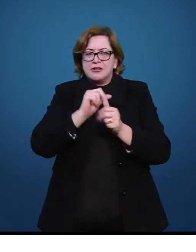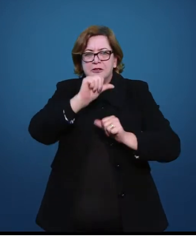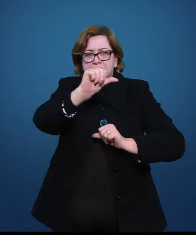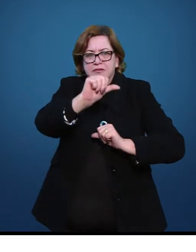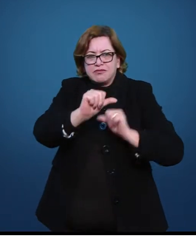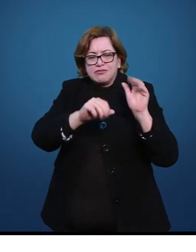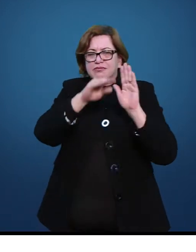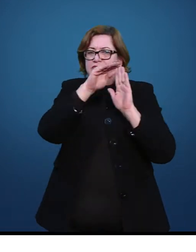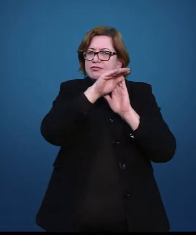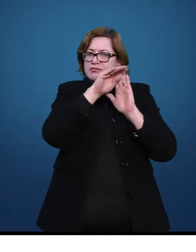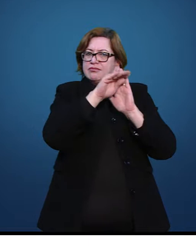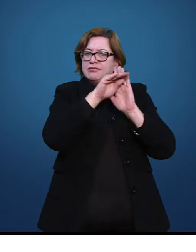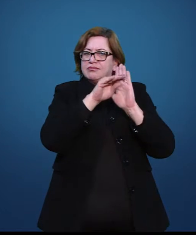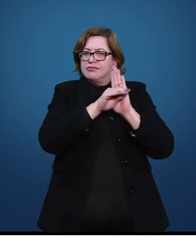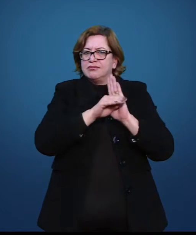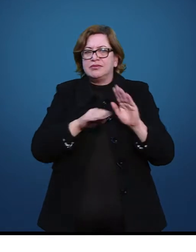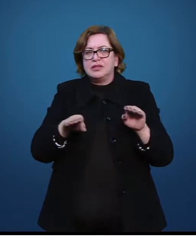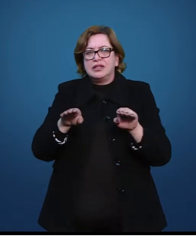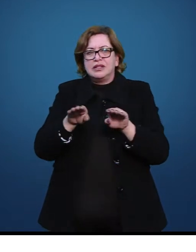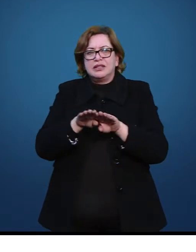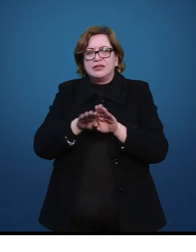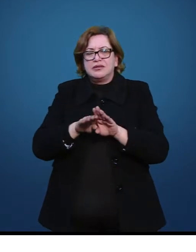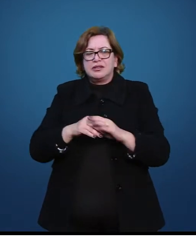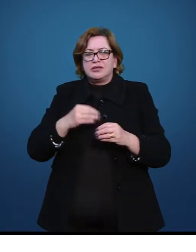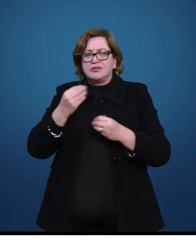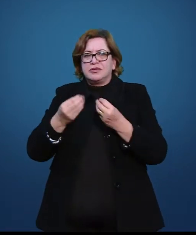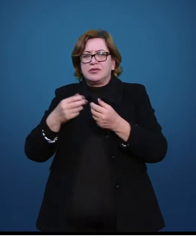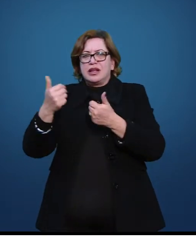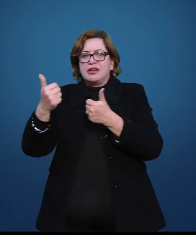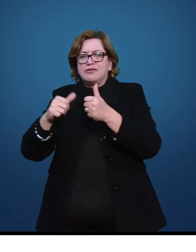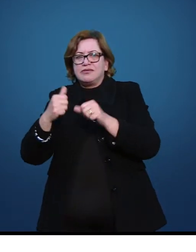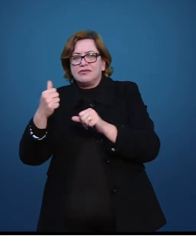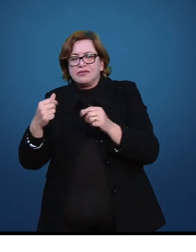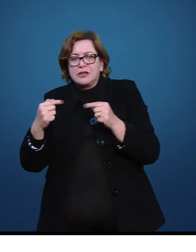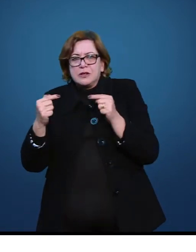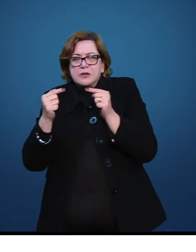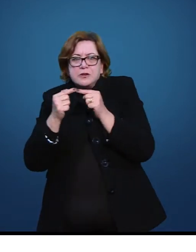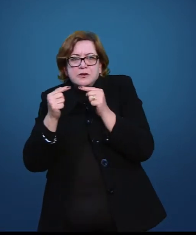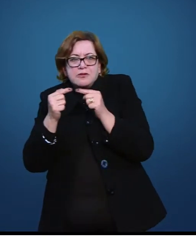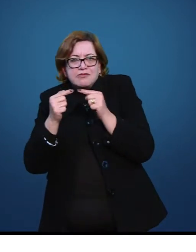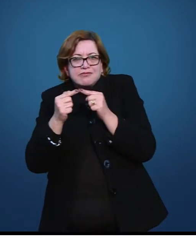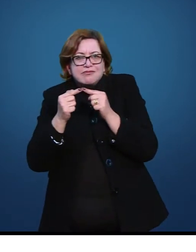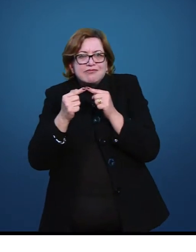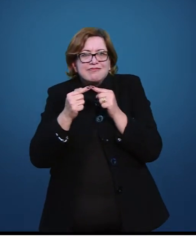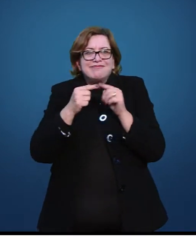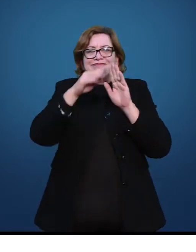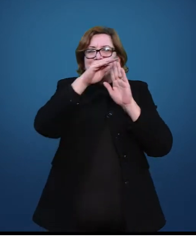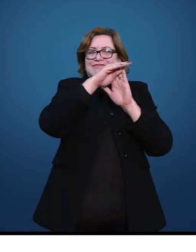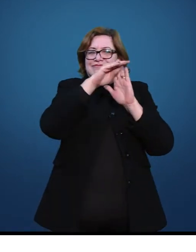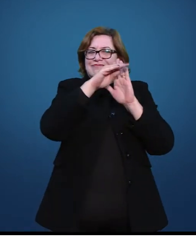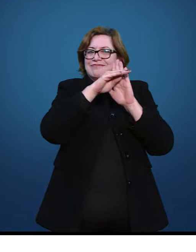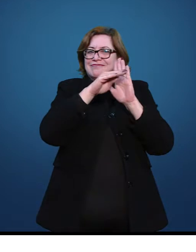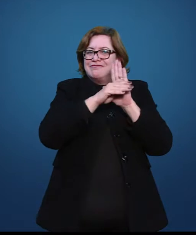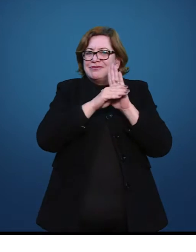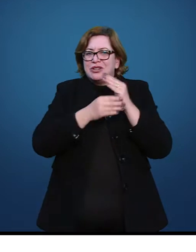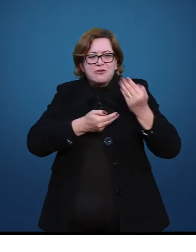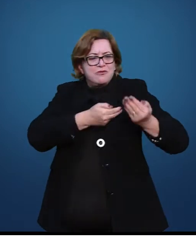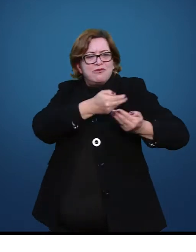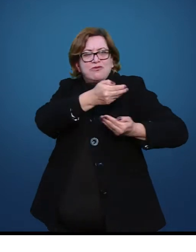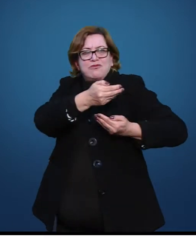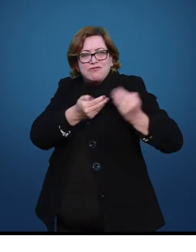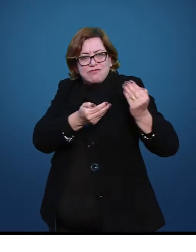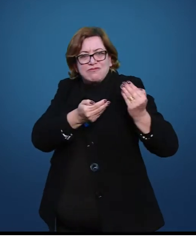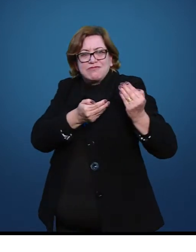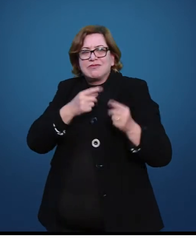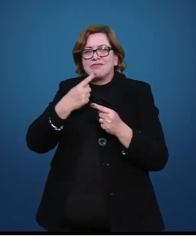necessário o nosso planejamento, e a relação da avaliação com o planejamento. Então, eles se relacionam entre si porque